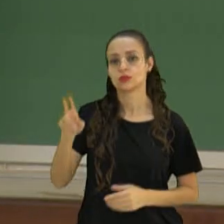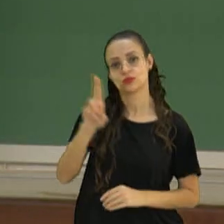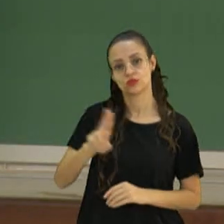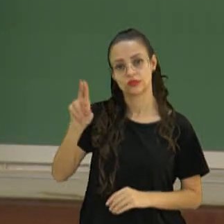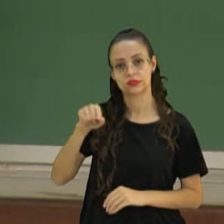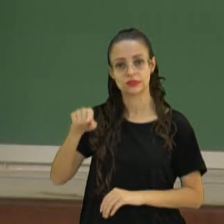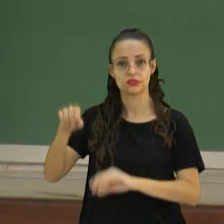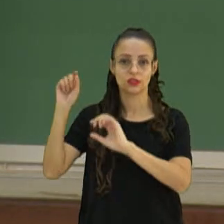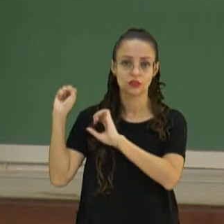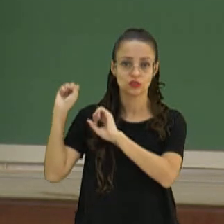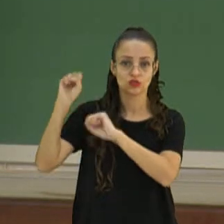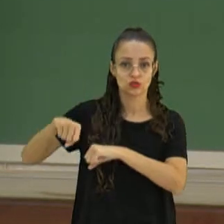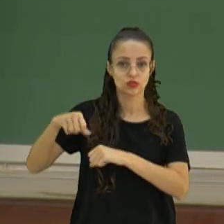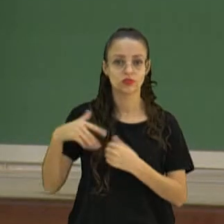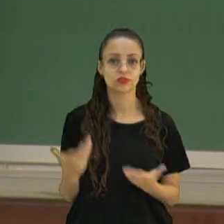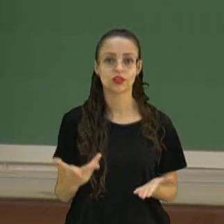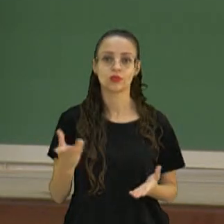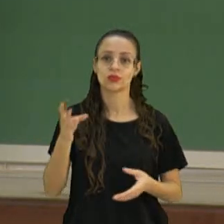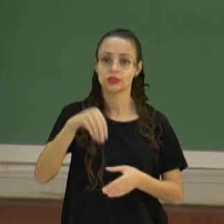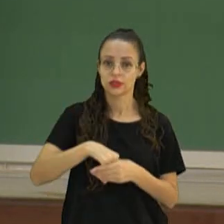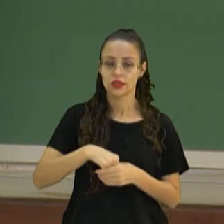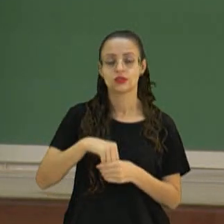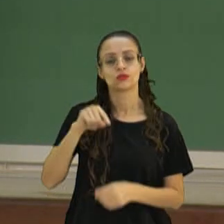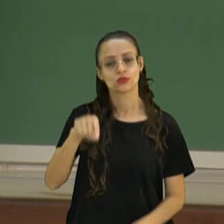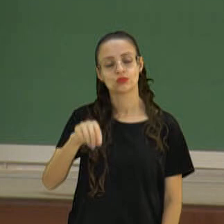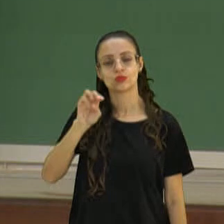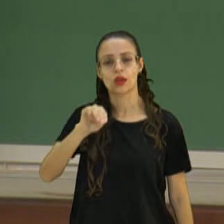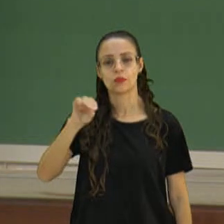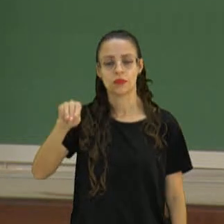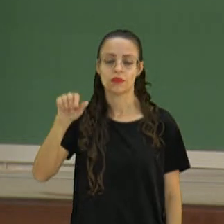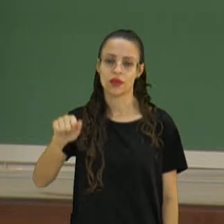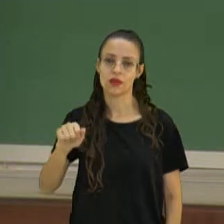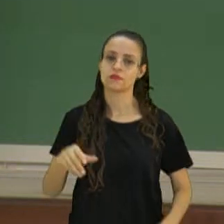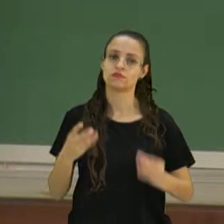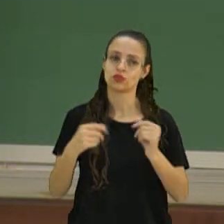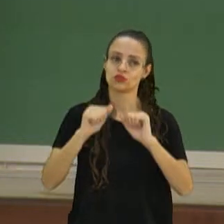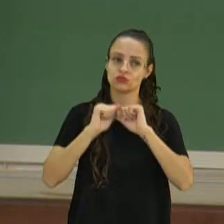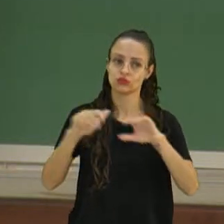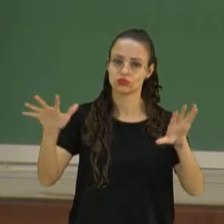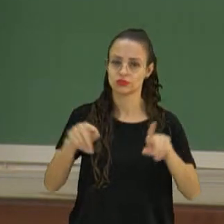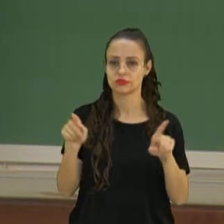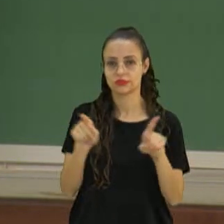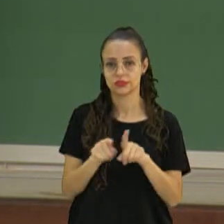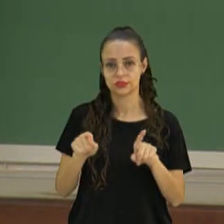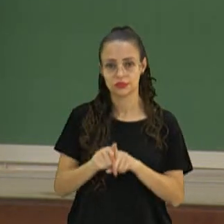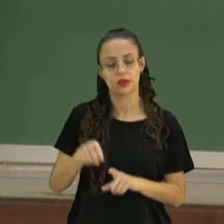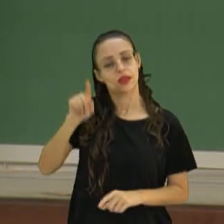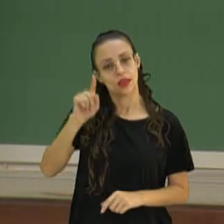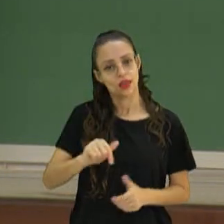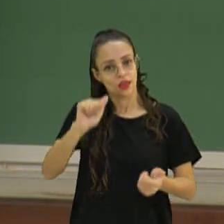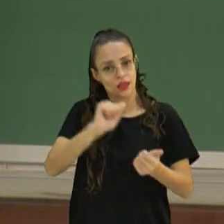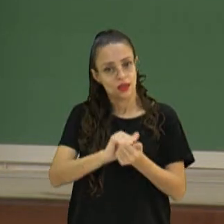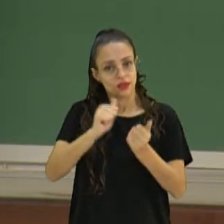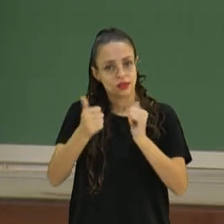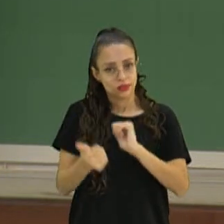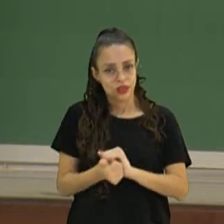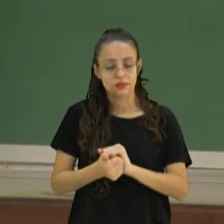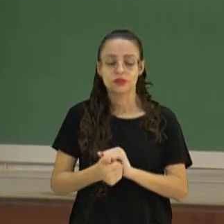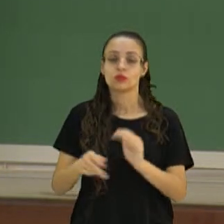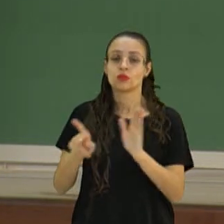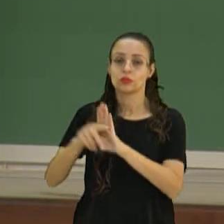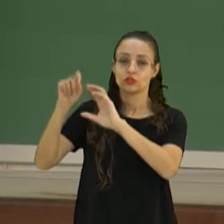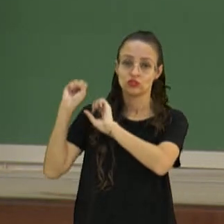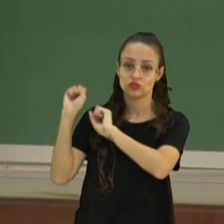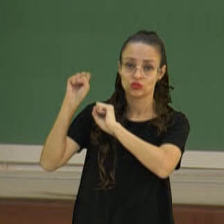né? E dentro do MMA ele é muito difundido, muito usado, né? Então, ele é uma adaptação do jiu-jitsu tradicional,